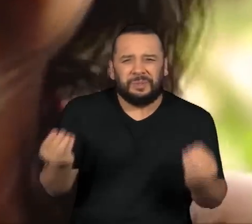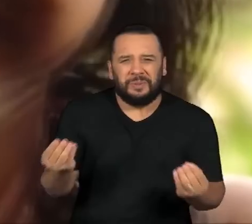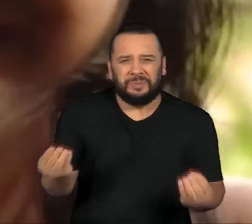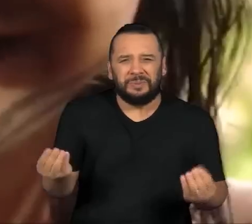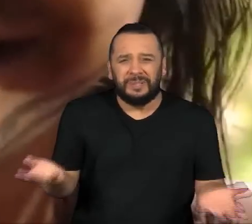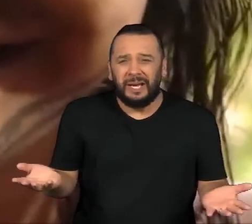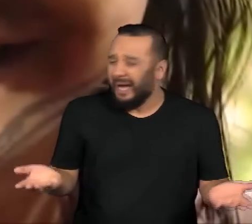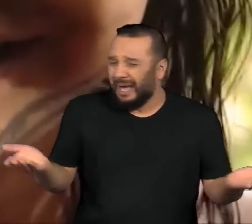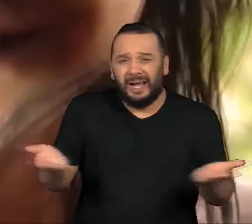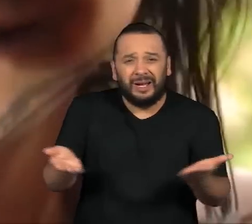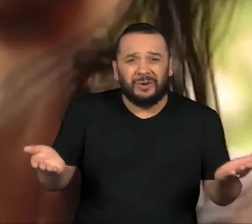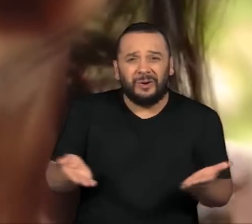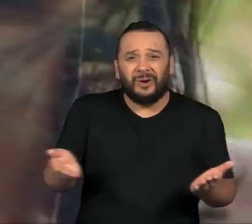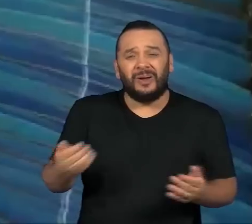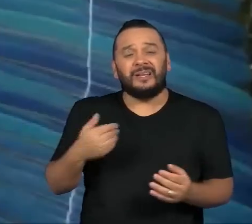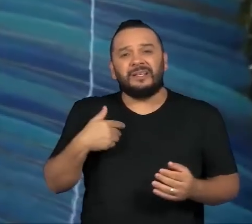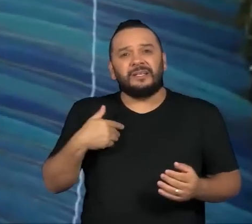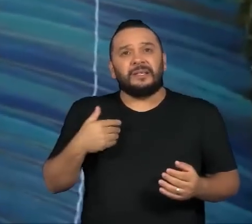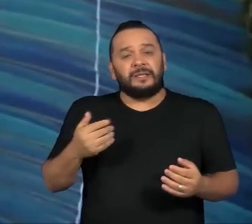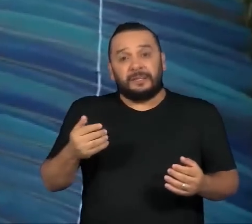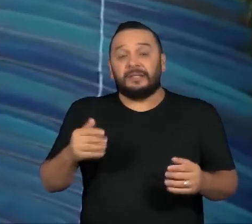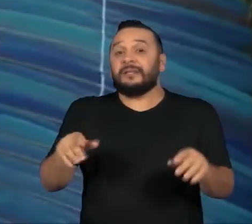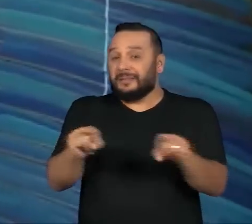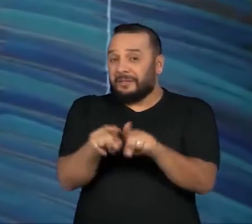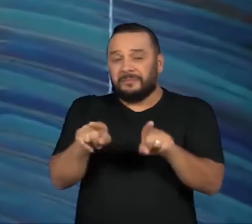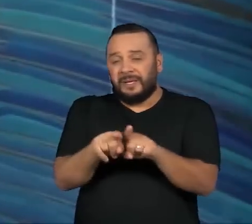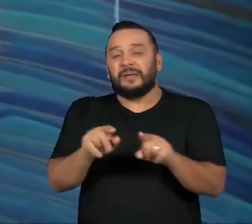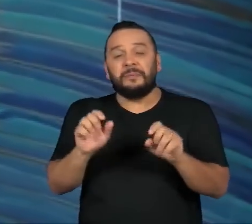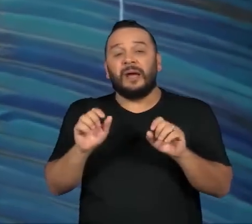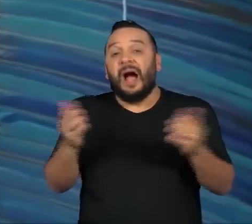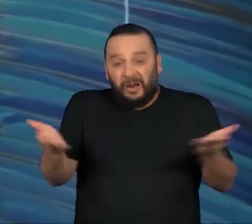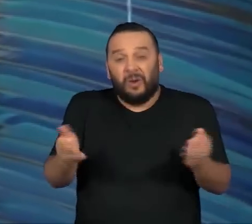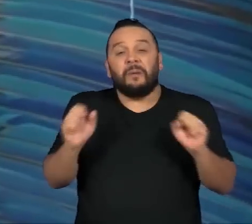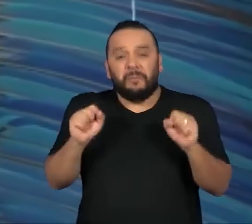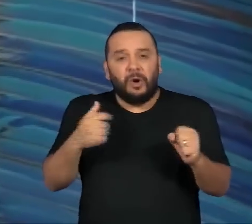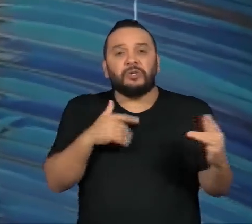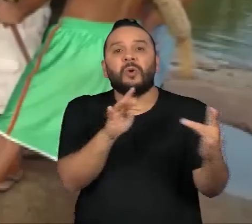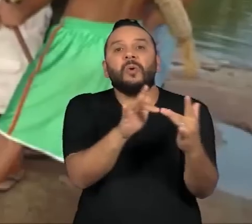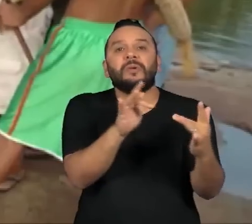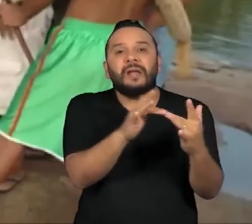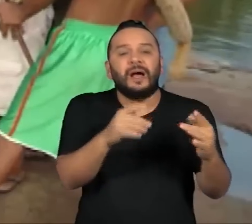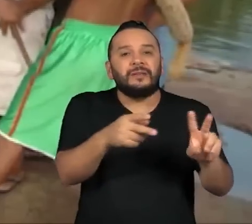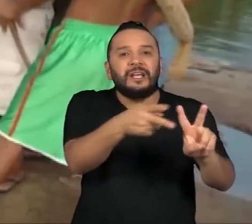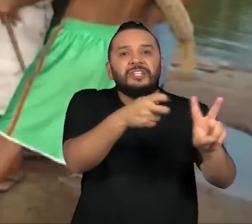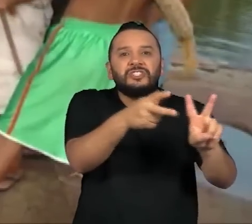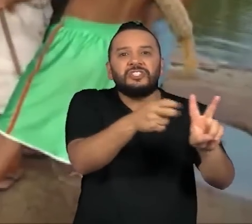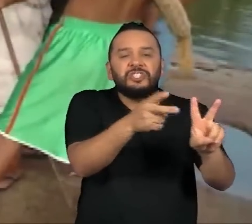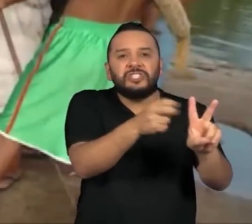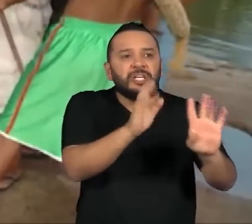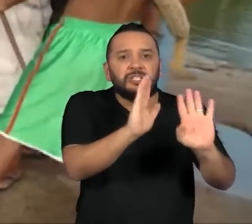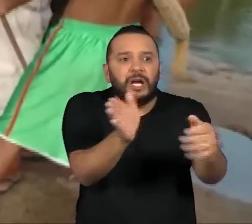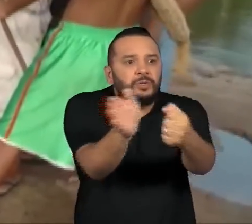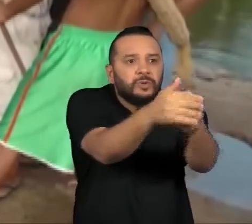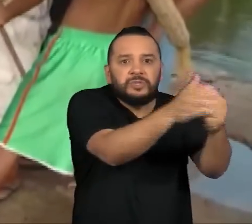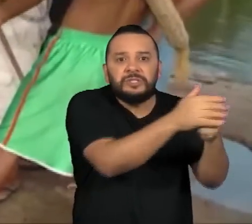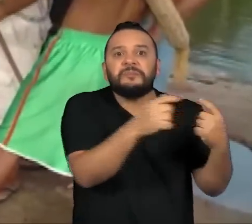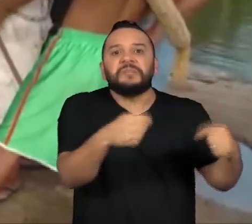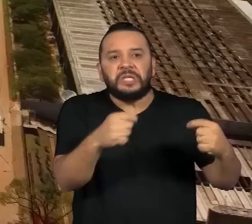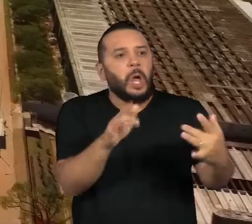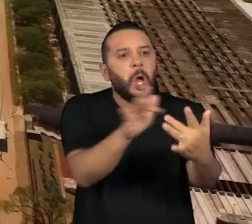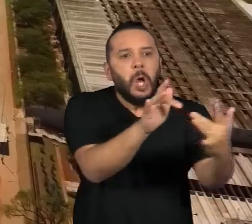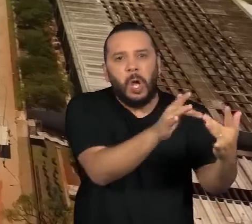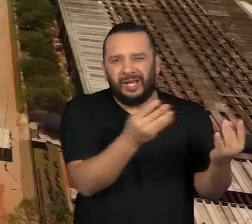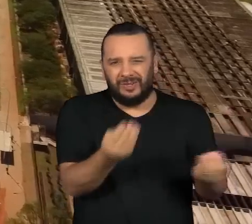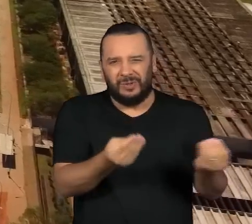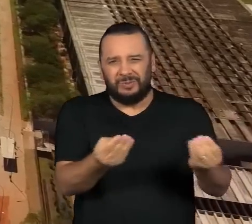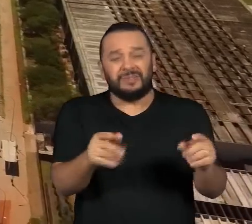de não contato com indígenas isolados e permite a retomada de reservas indígenas pela União. A proposta do